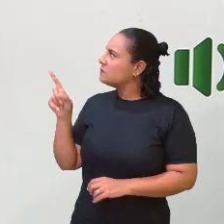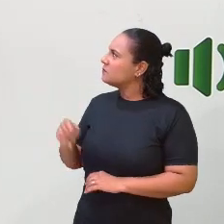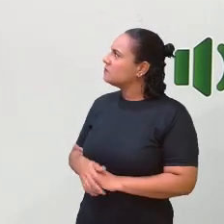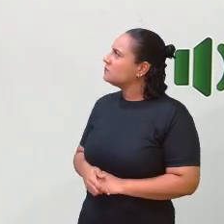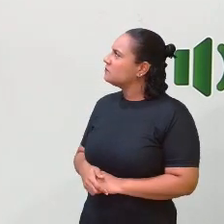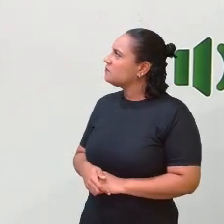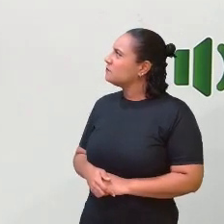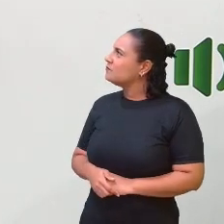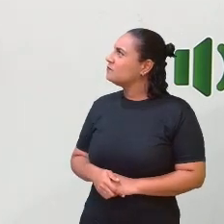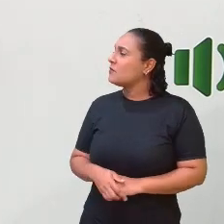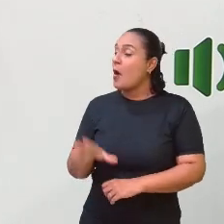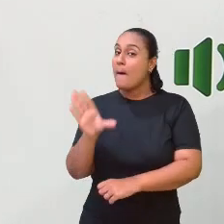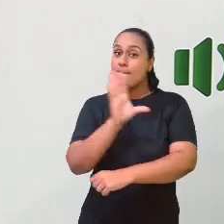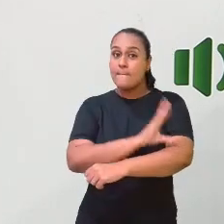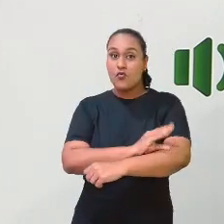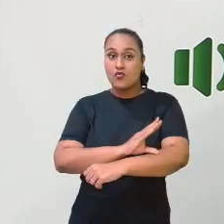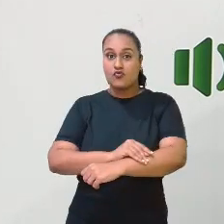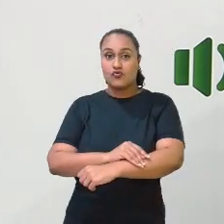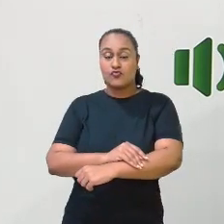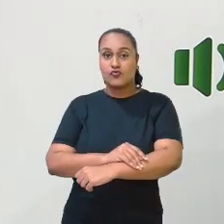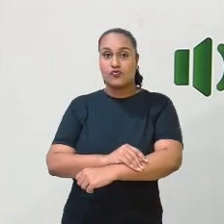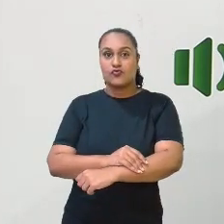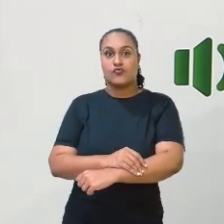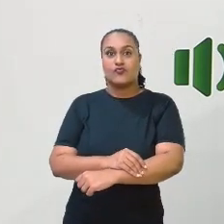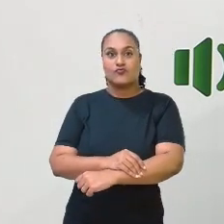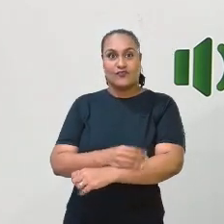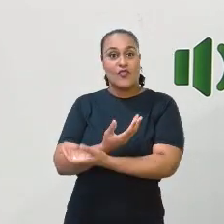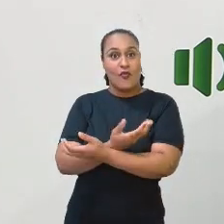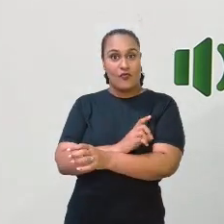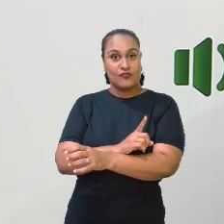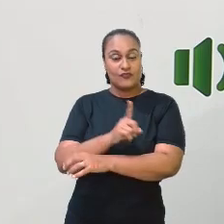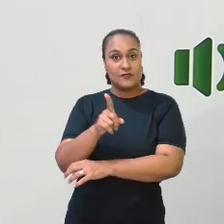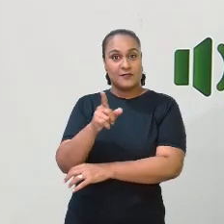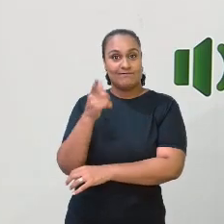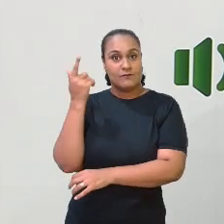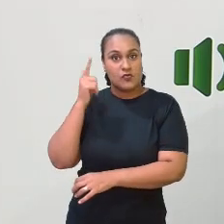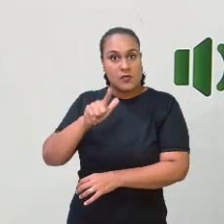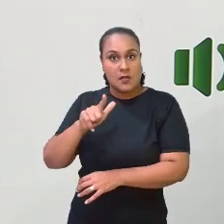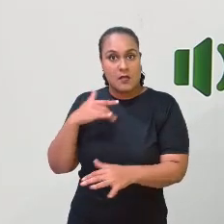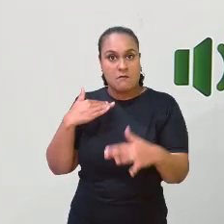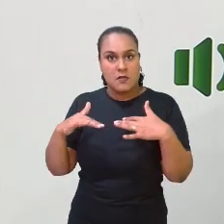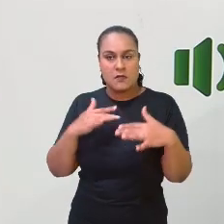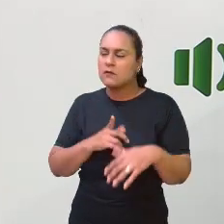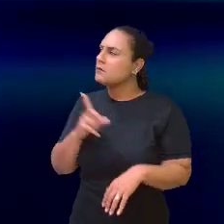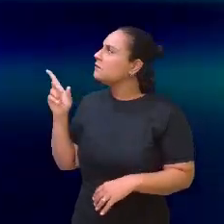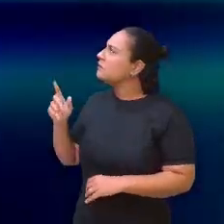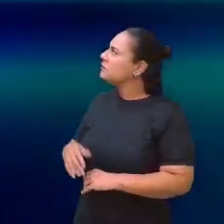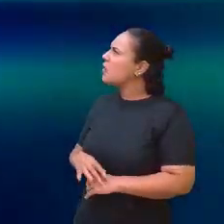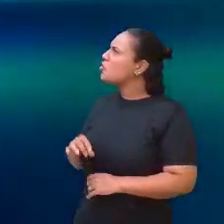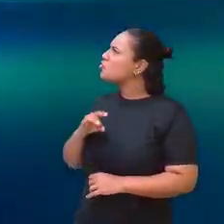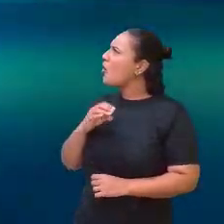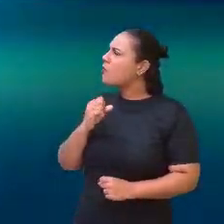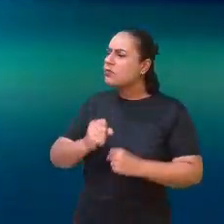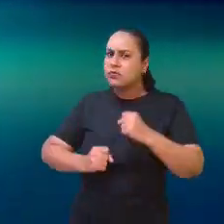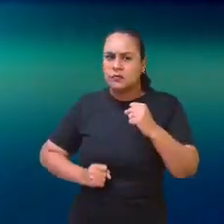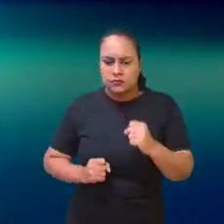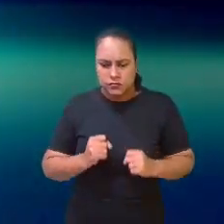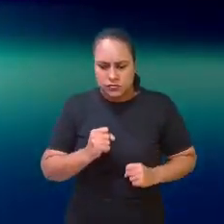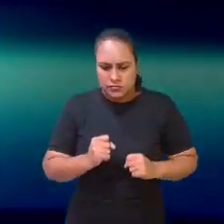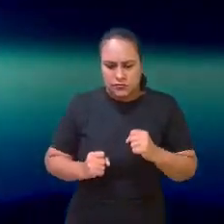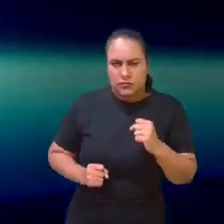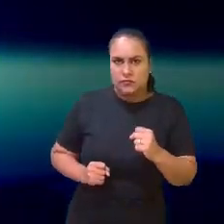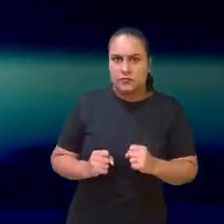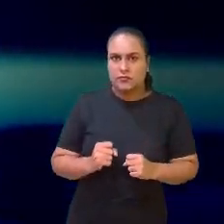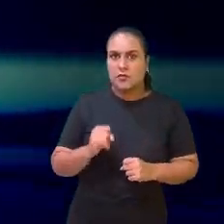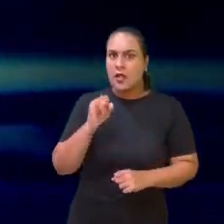quantos músculos e quantos ossos você consegue mexer ao fazer uma pequena corrida. A